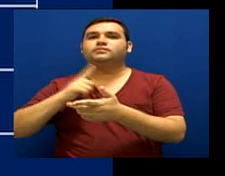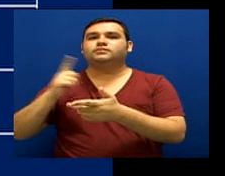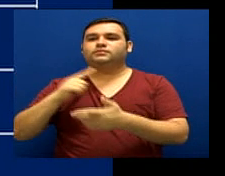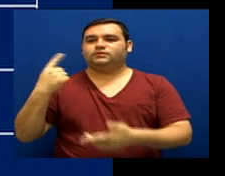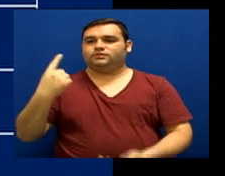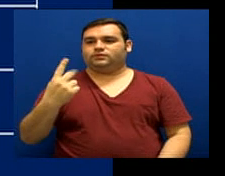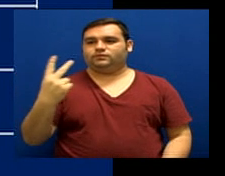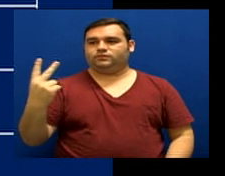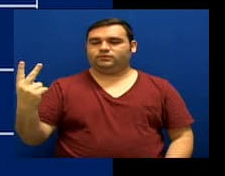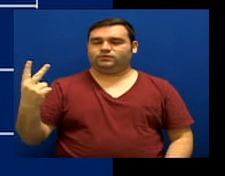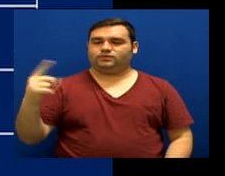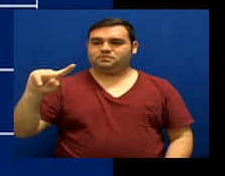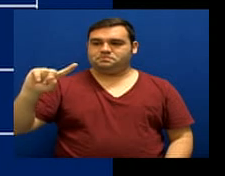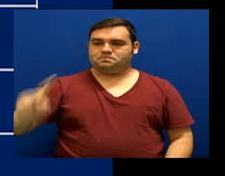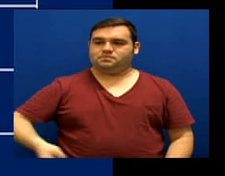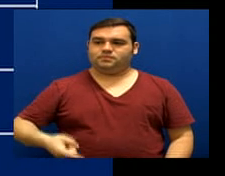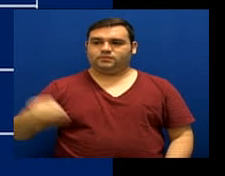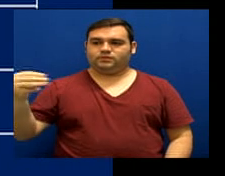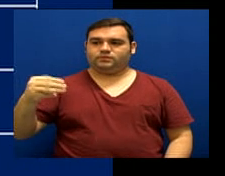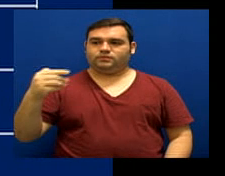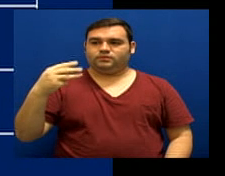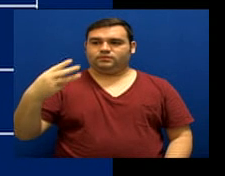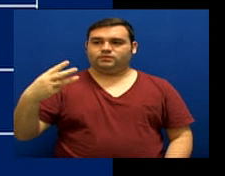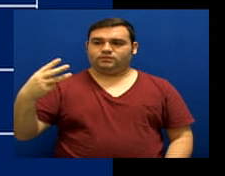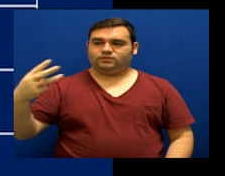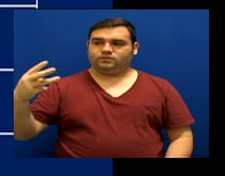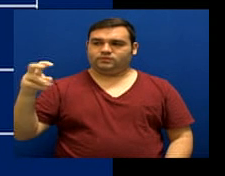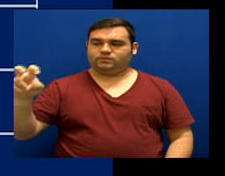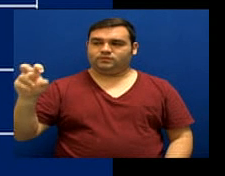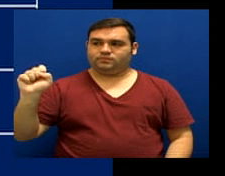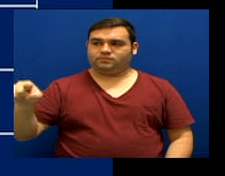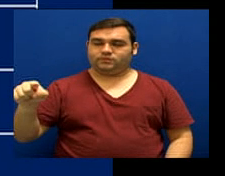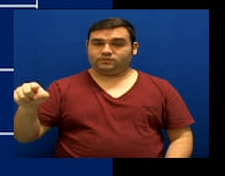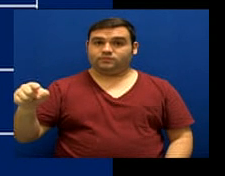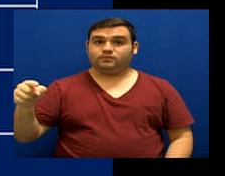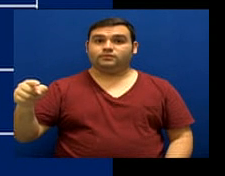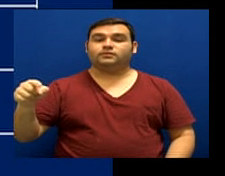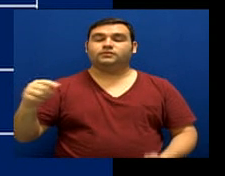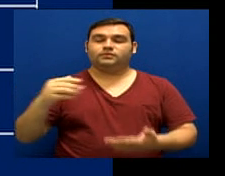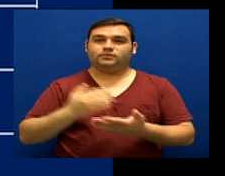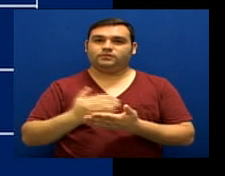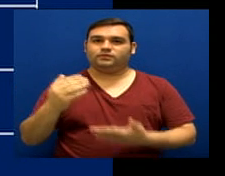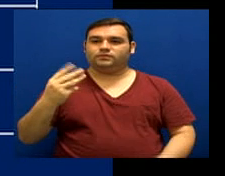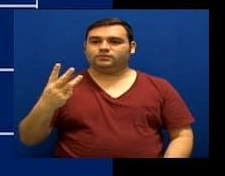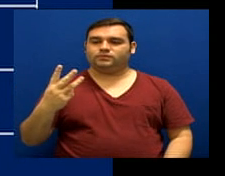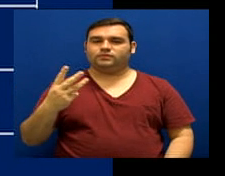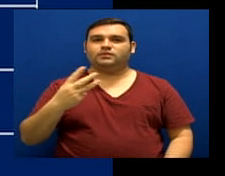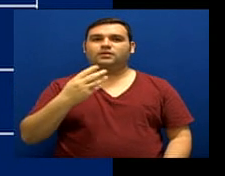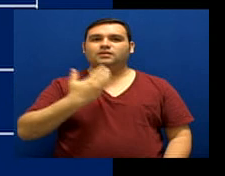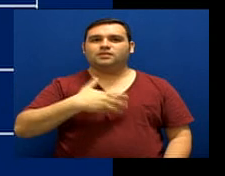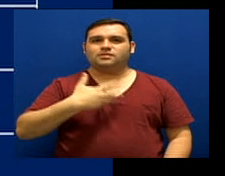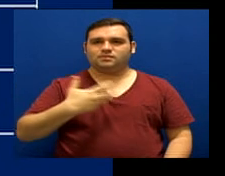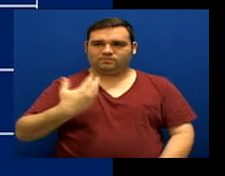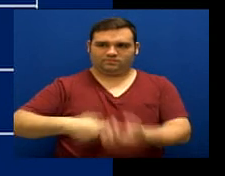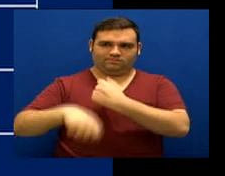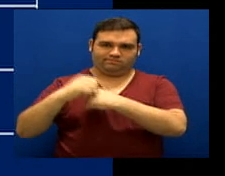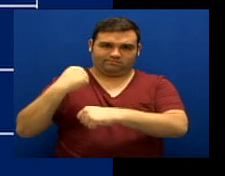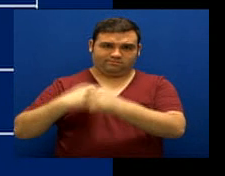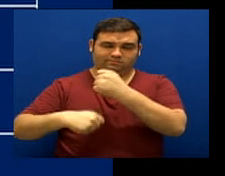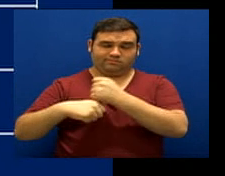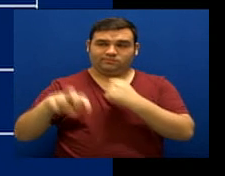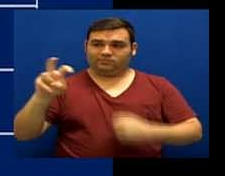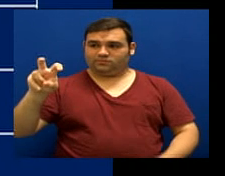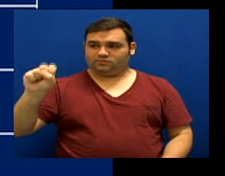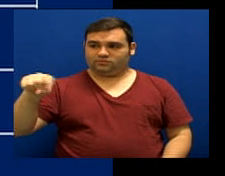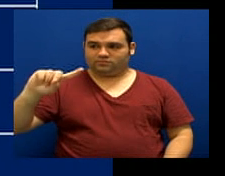122 milhões trezentos e trinta e cinco mil e um saldo de 31 de 12 2016 a ordem de 58